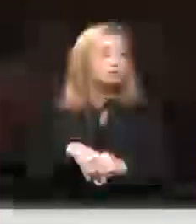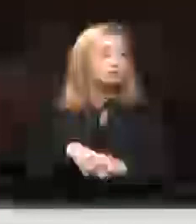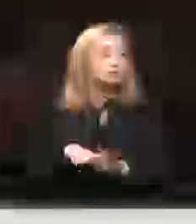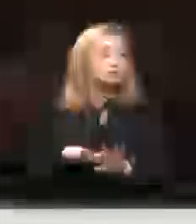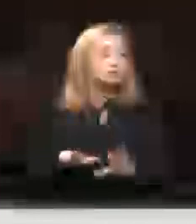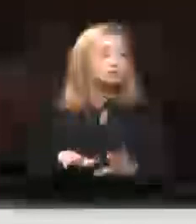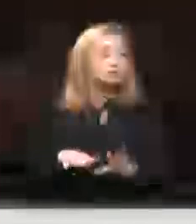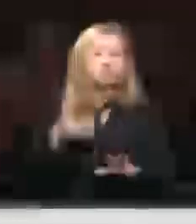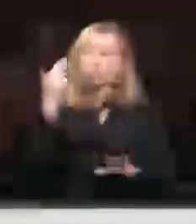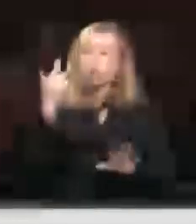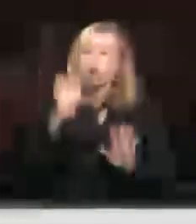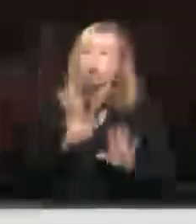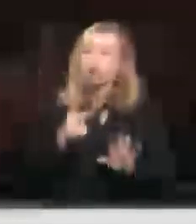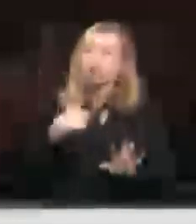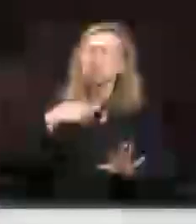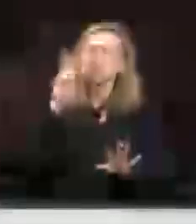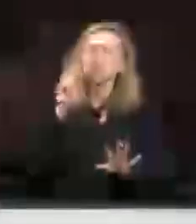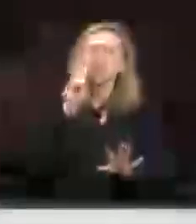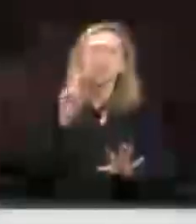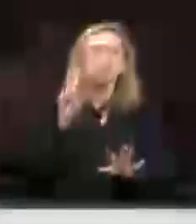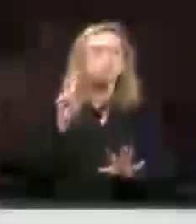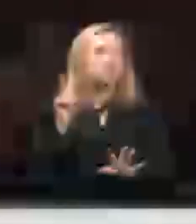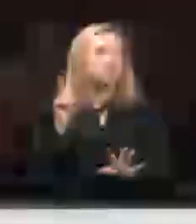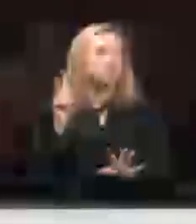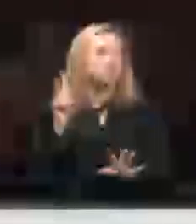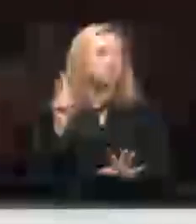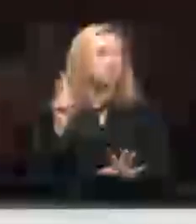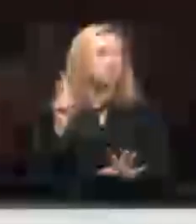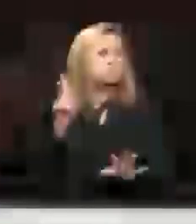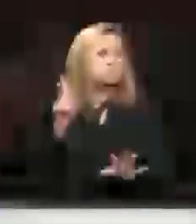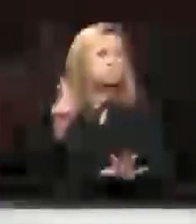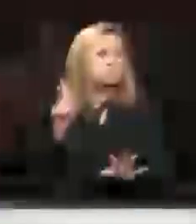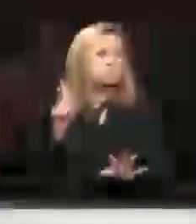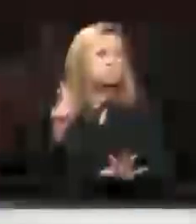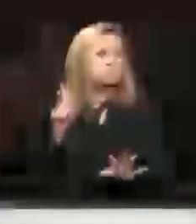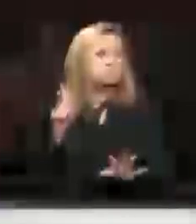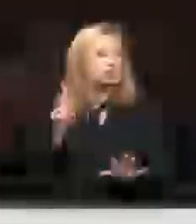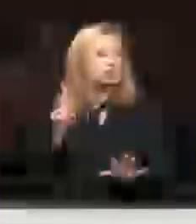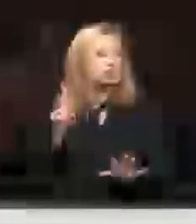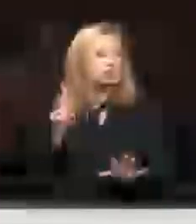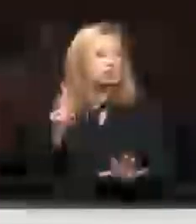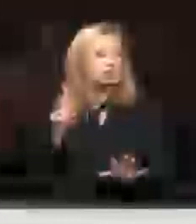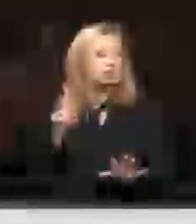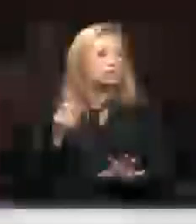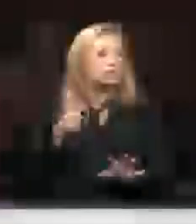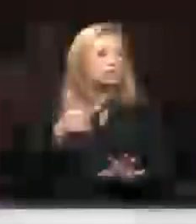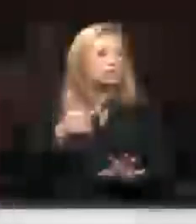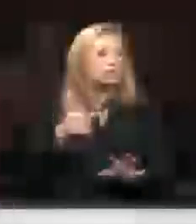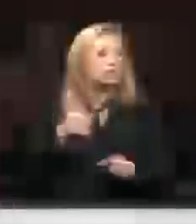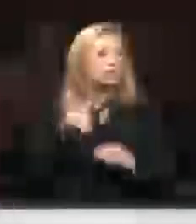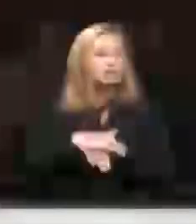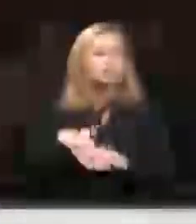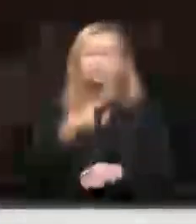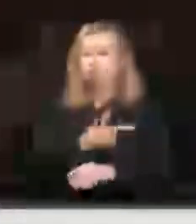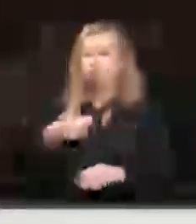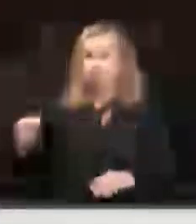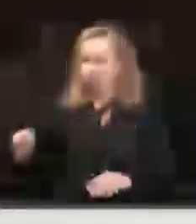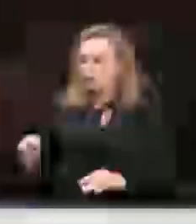lembro. Essa quadra da eleição de 2018 precisa muito